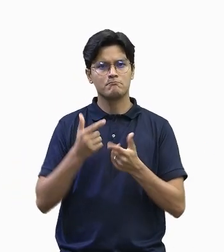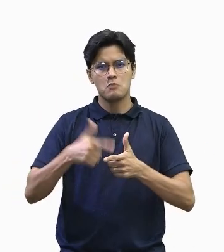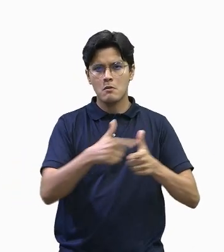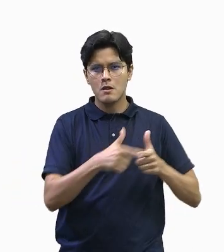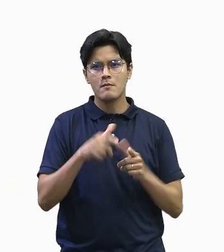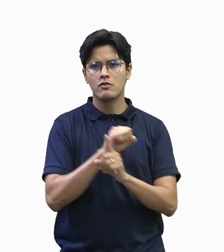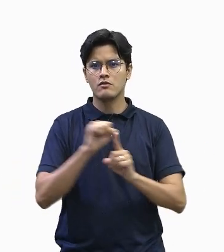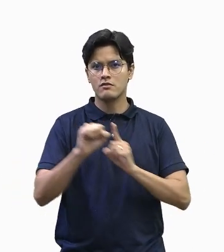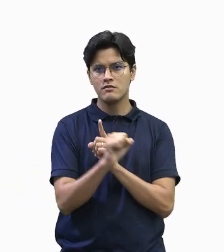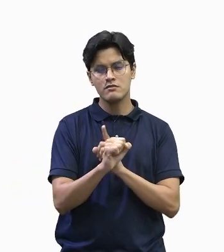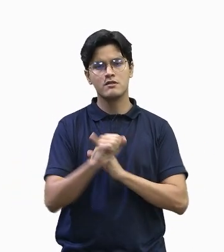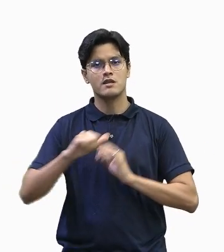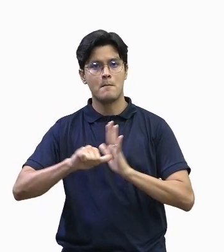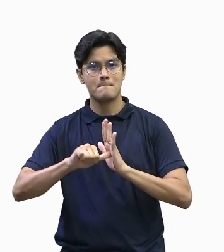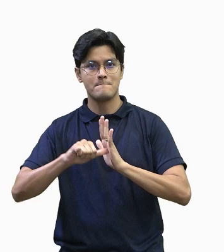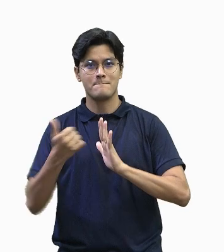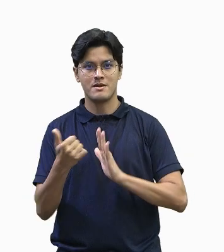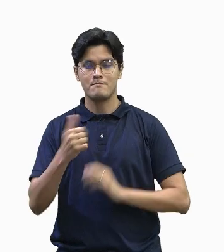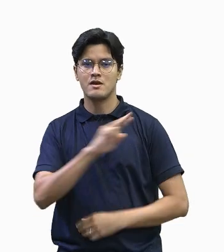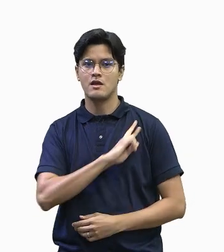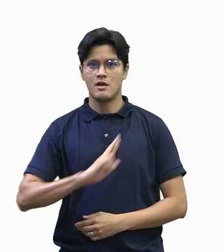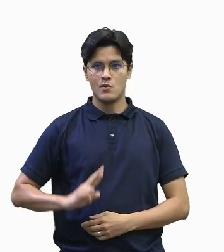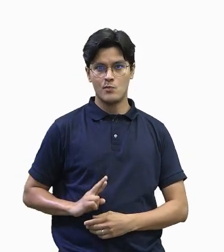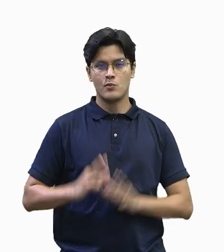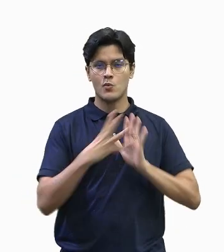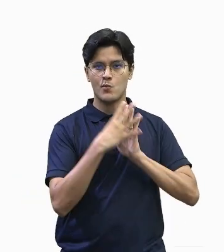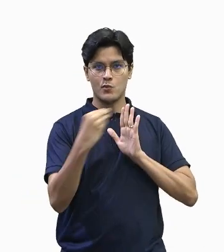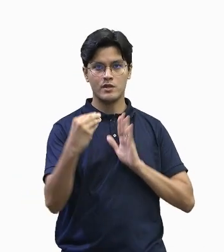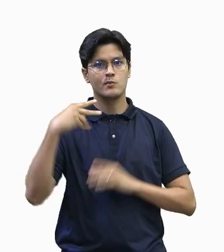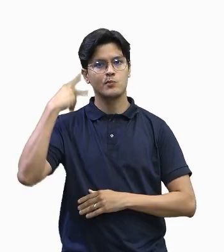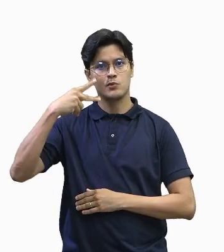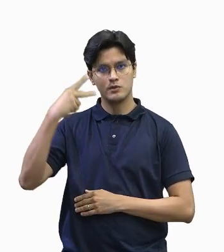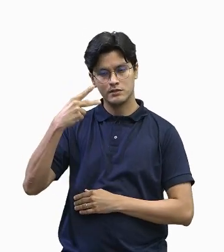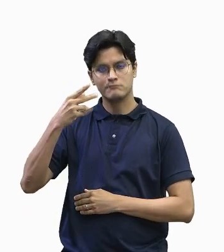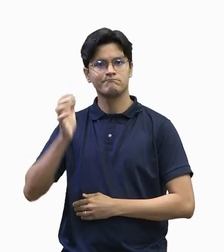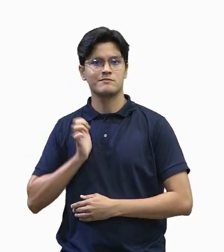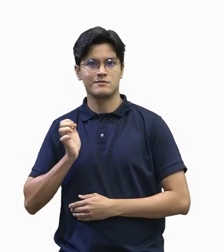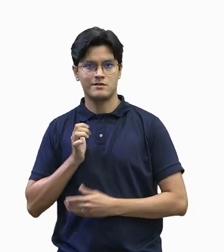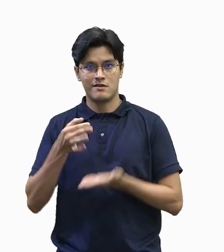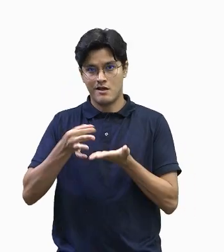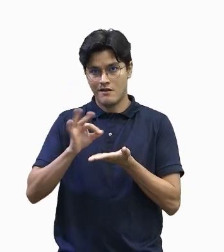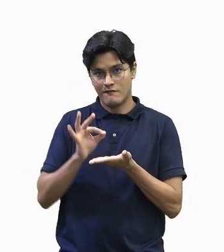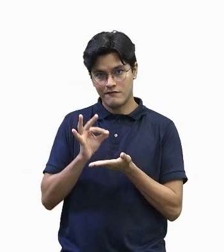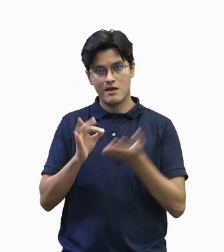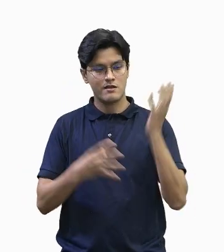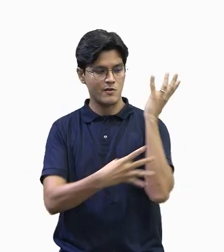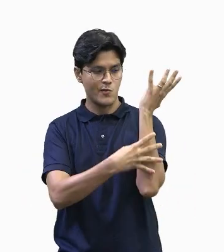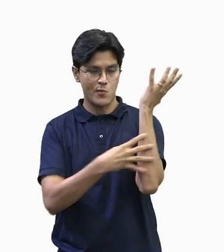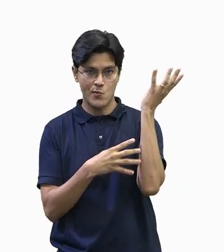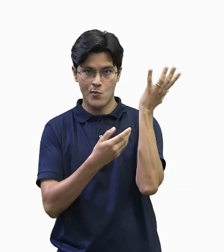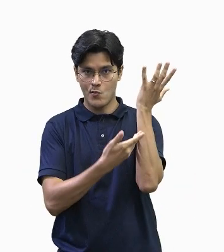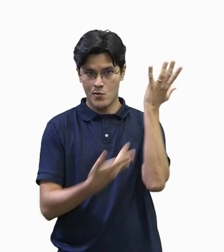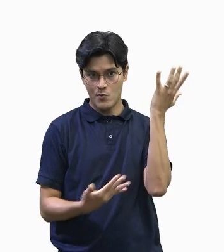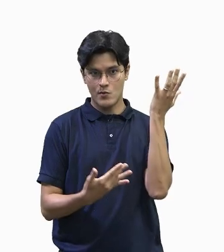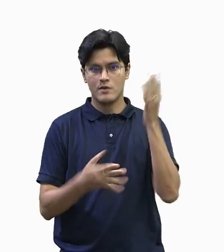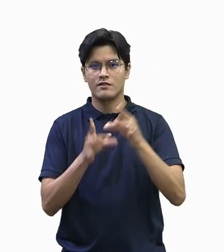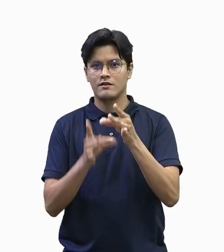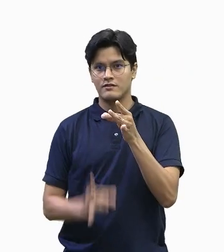República. O modelo político, as riquezas, café e borracha. Detalhamento, a economia gomífera